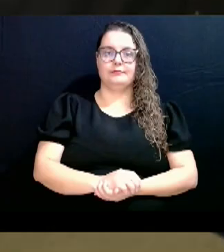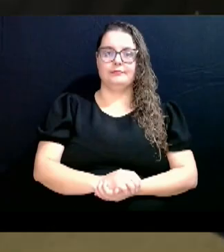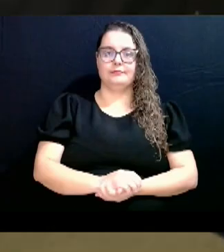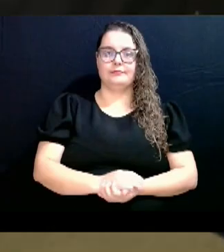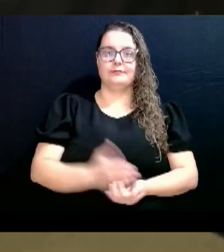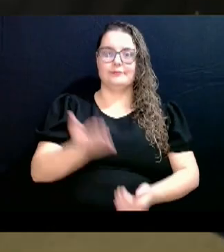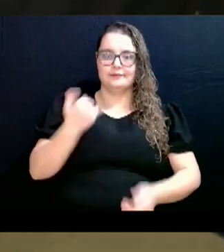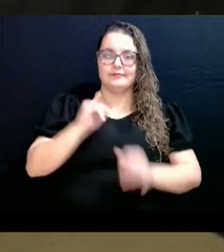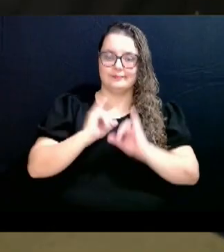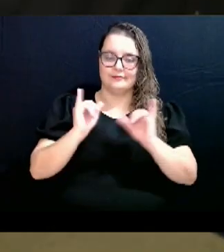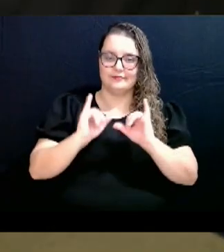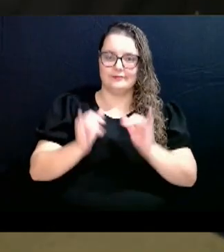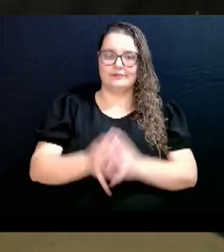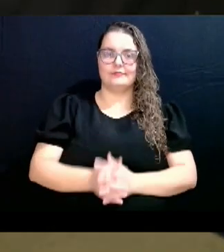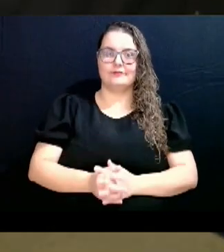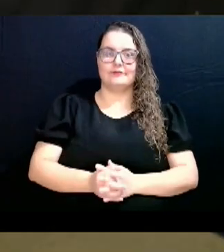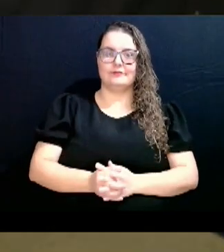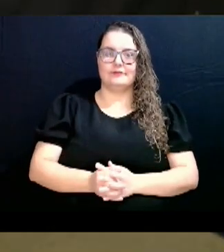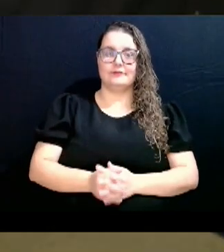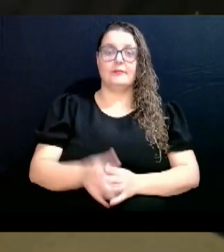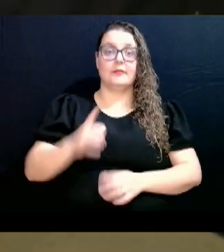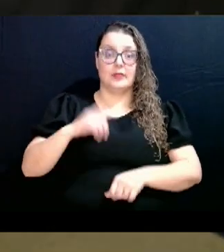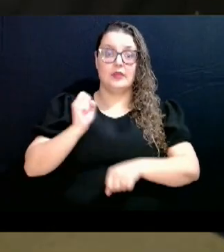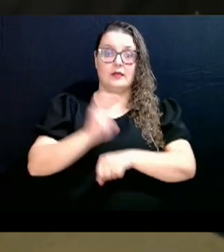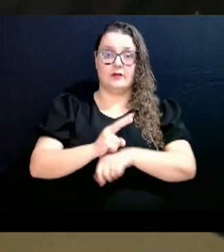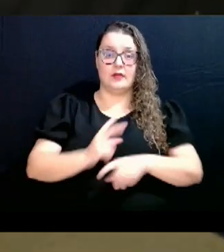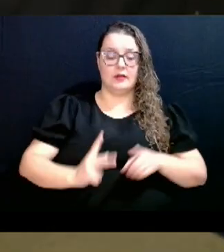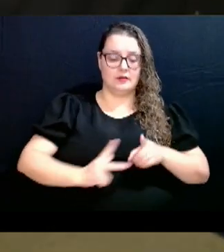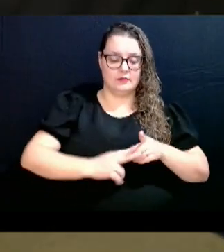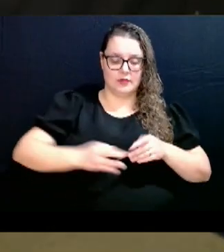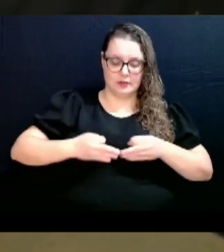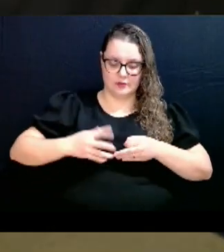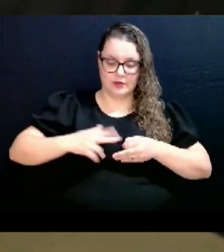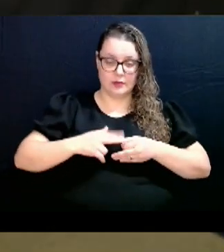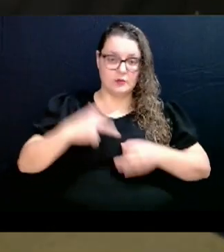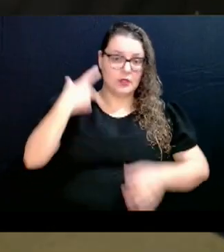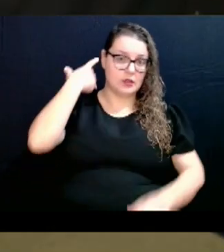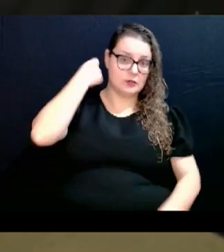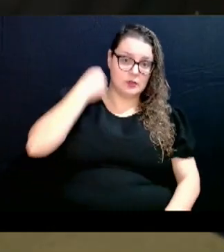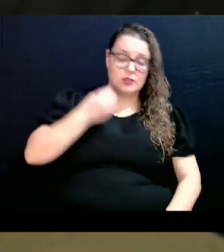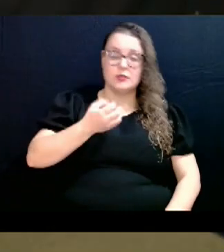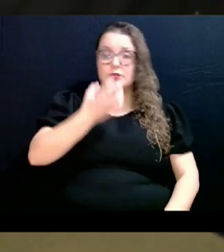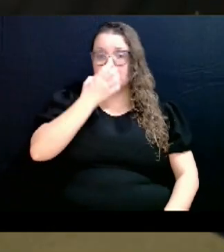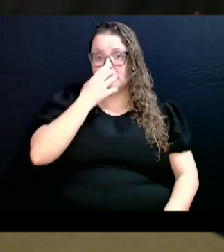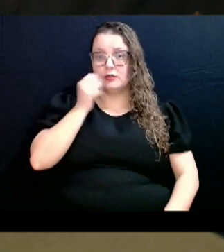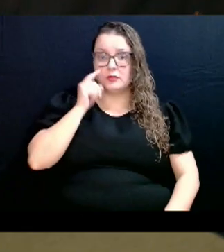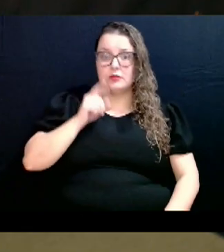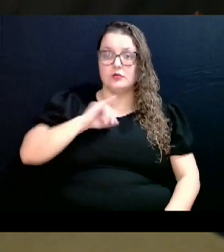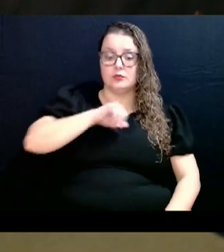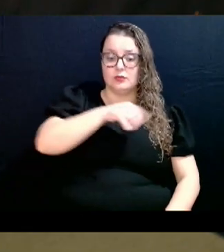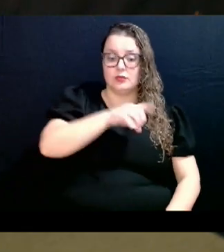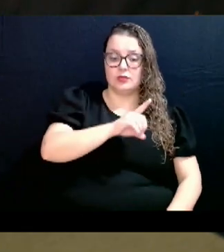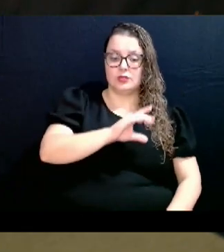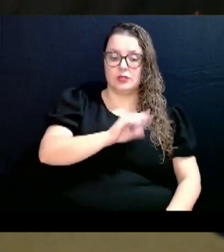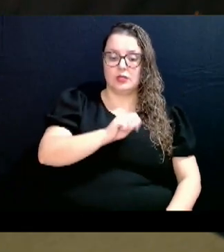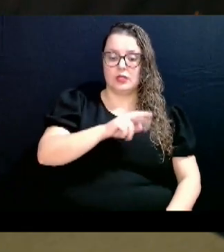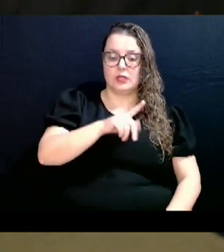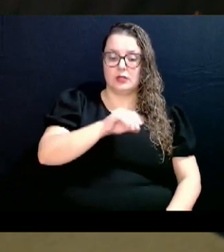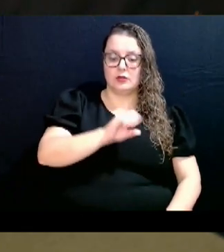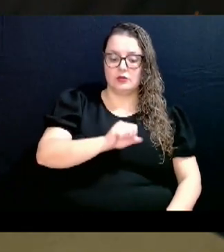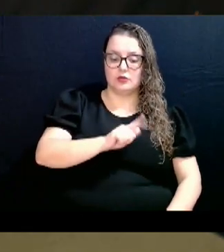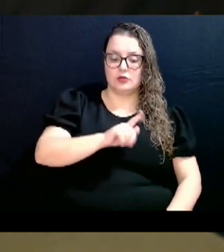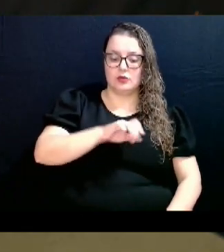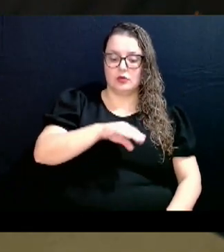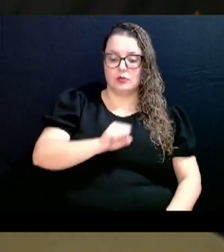notícias? Ainda há vagas para a castração e microchipagem de cães e gatos no Jardim Carlos Gomes, tá? O Departamento de Proteção e Bem-Estar